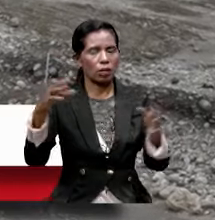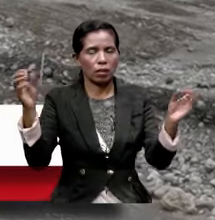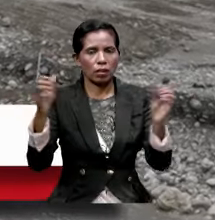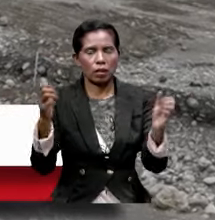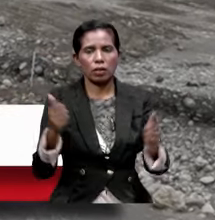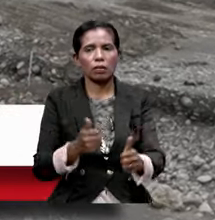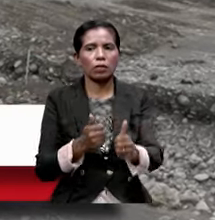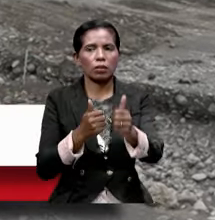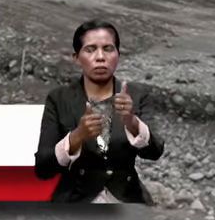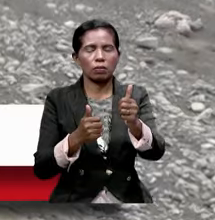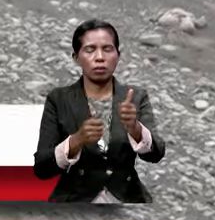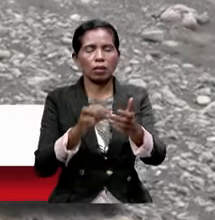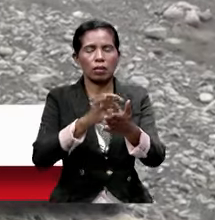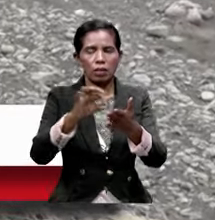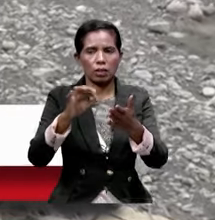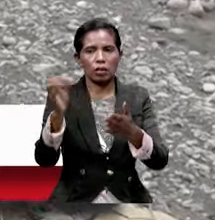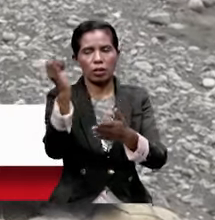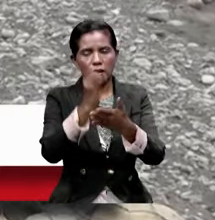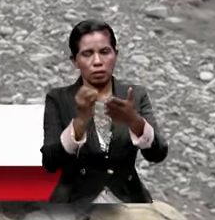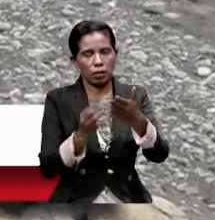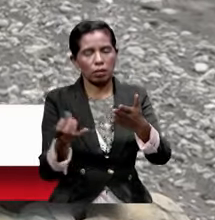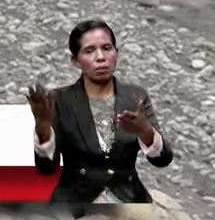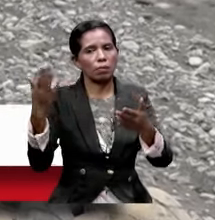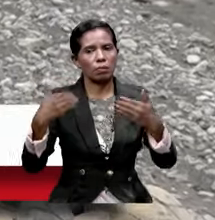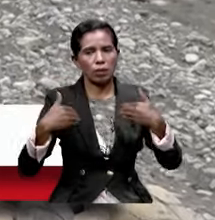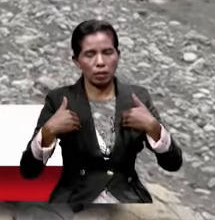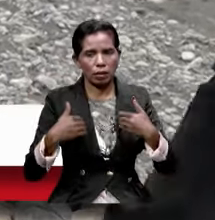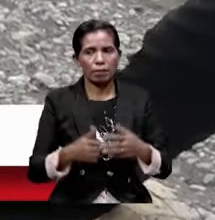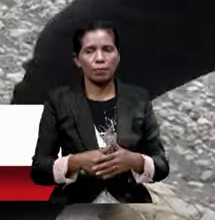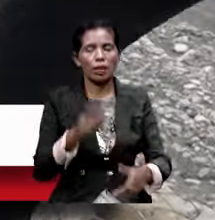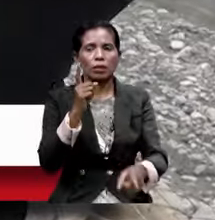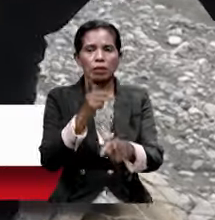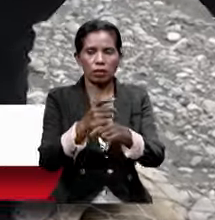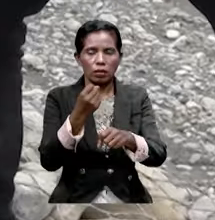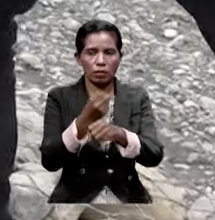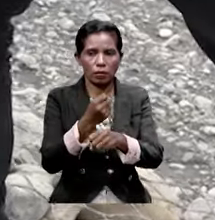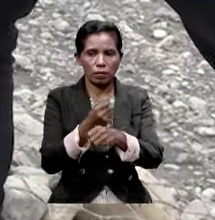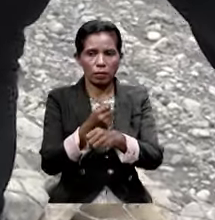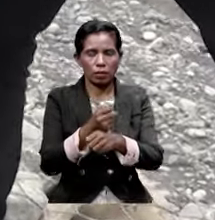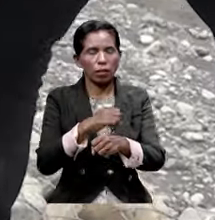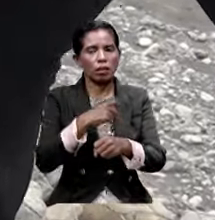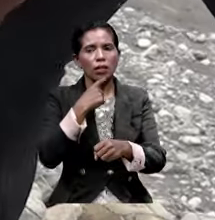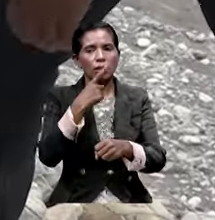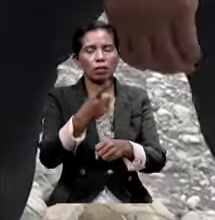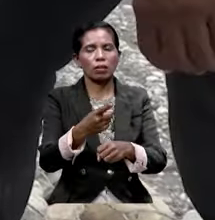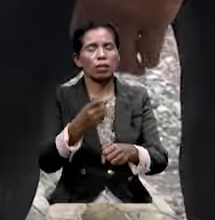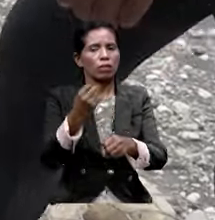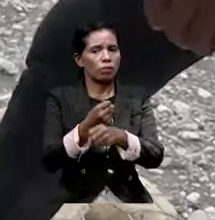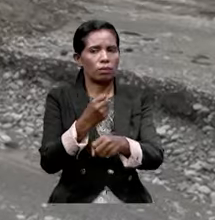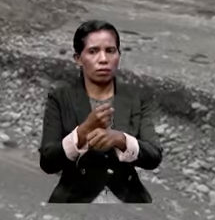latuir contrato no desenho não é mais Lolos nene fatuk ne, ane sana explica tiyo na katak fatuk